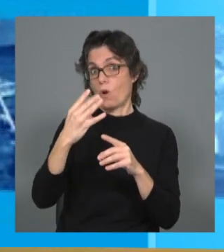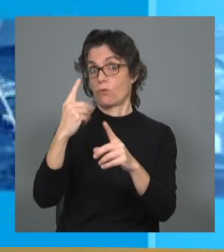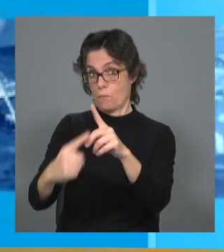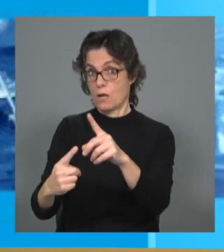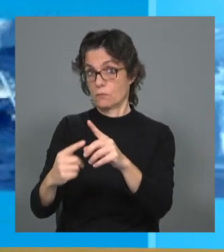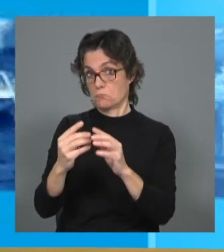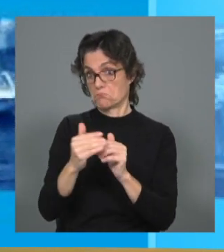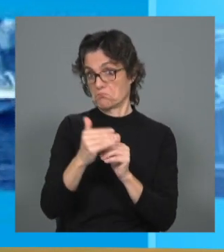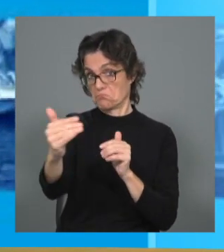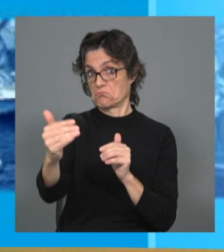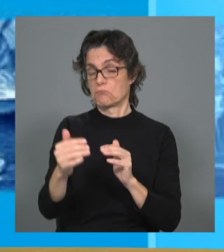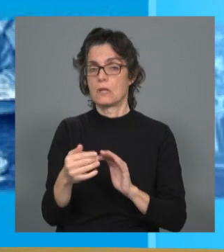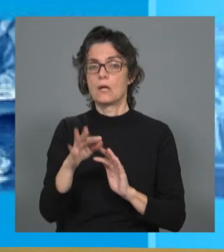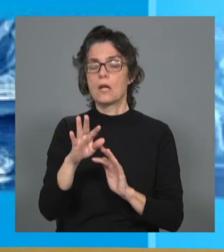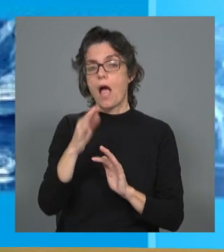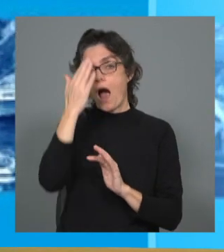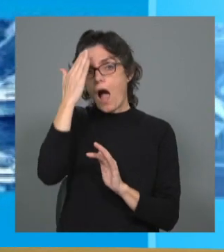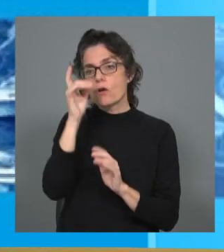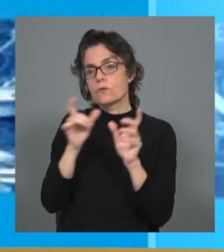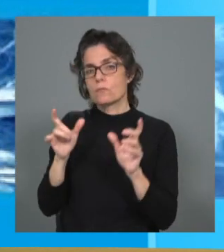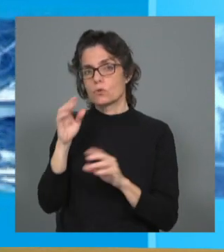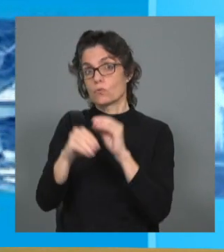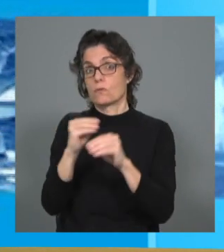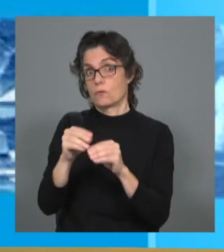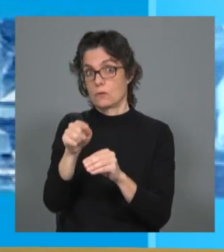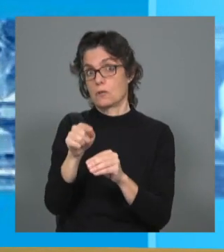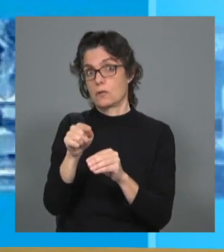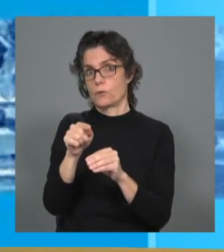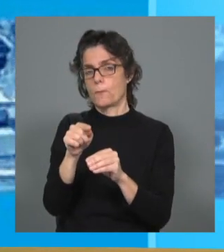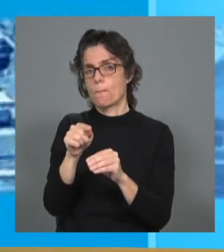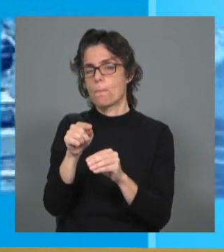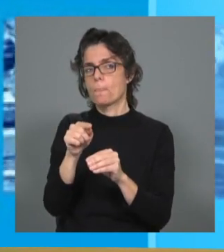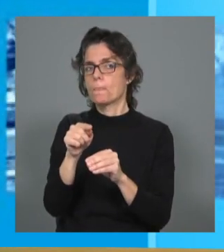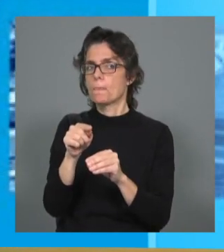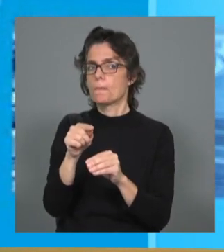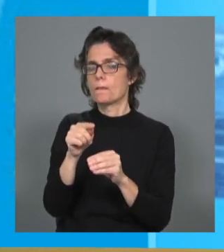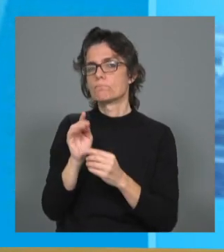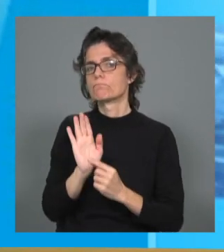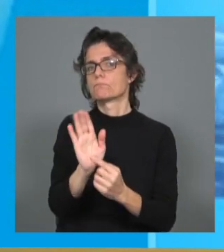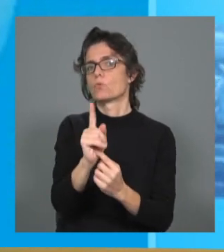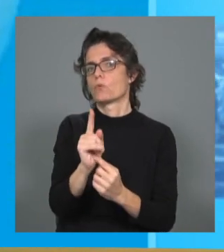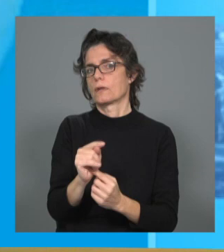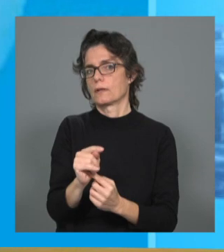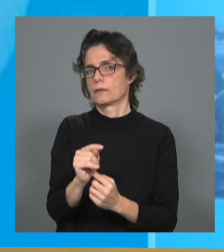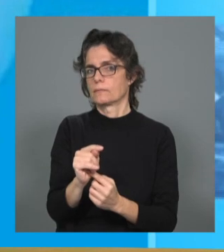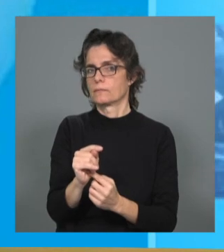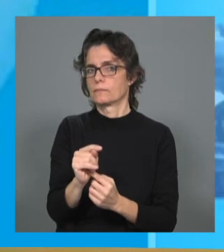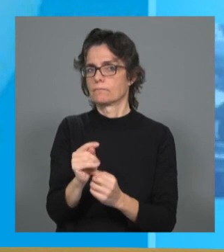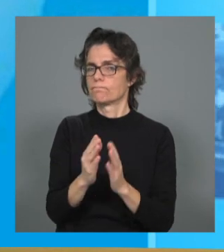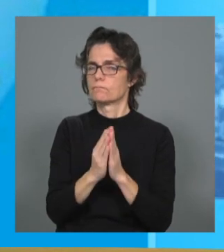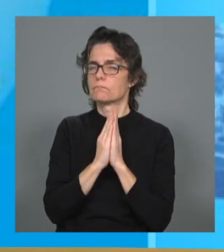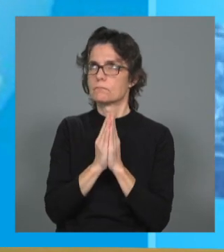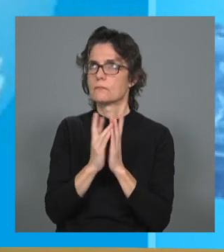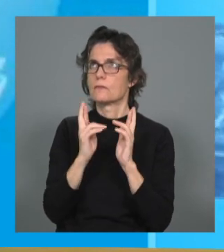eu acho que o eleitorado deu foi um sinal, ou um recado, e oxalá António Costa e o novo